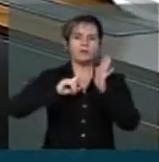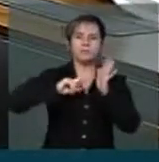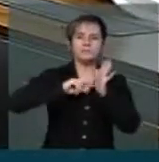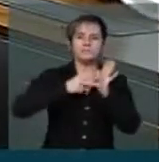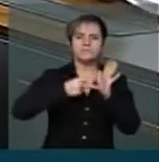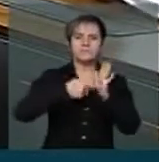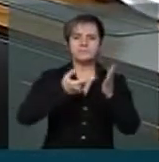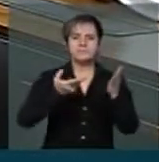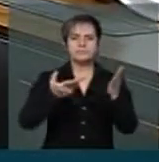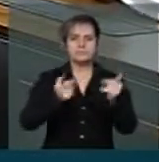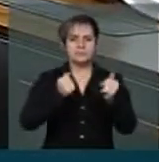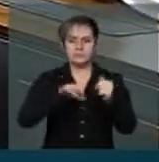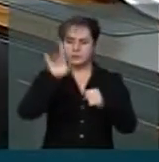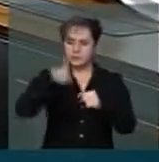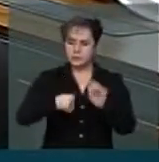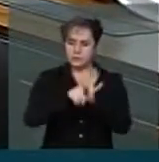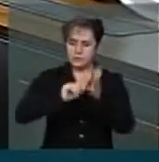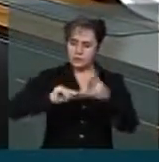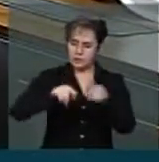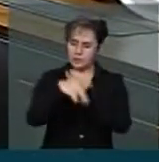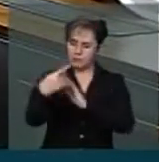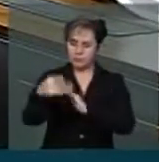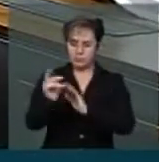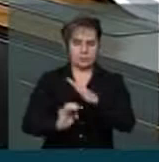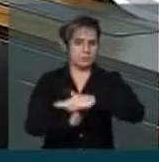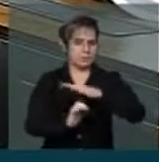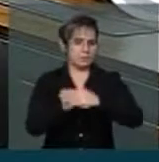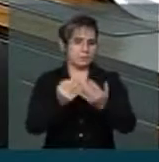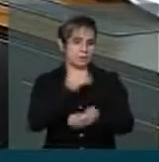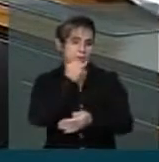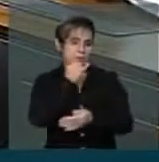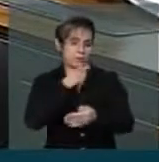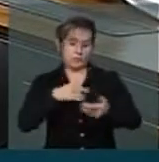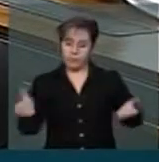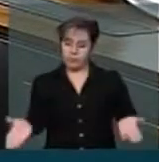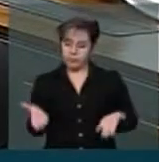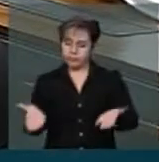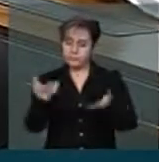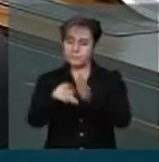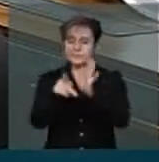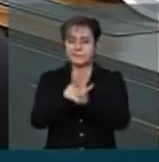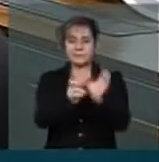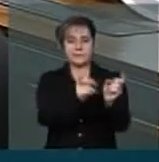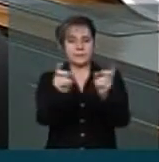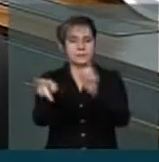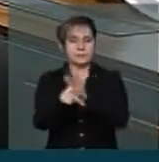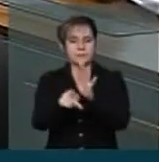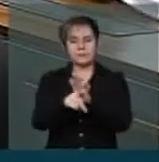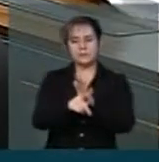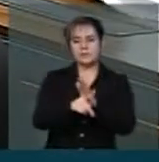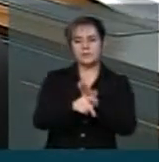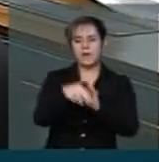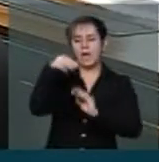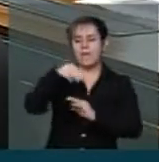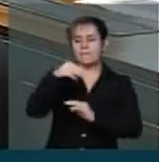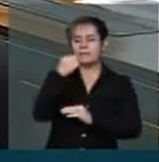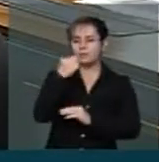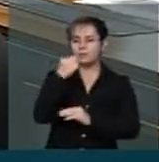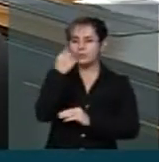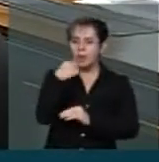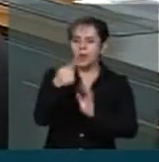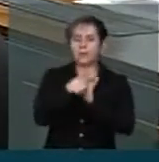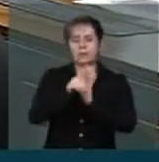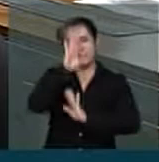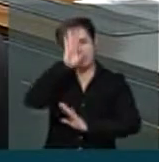interpretação dos direitos que cabe a elas. Por exemplo, houve um estímulo muito grande da minutagem gratuita entre os usuários da